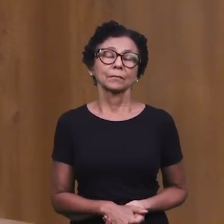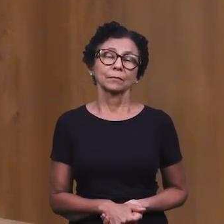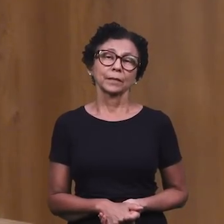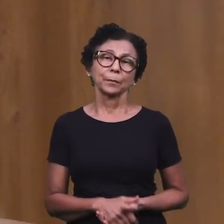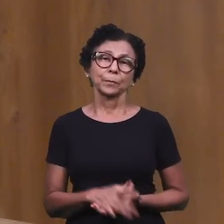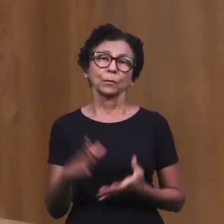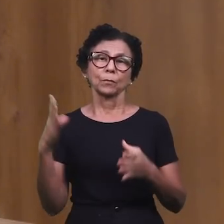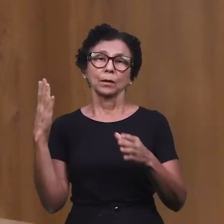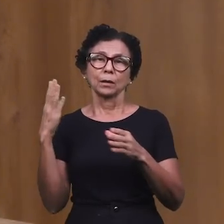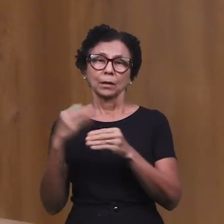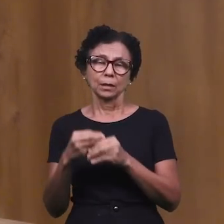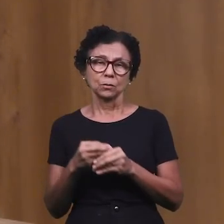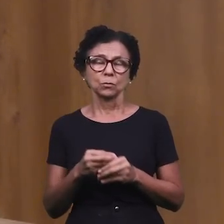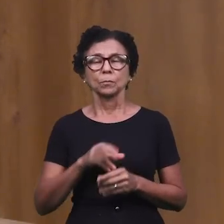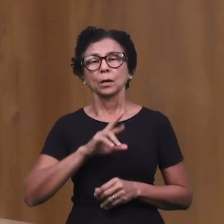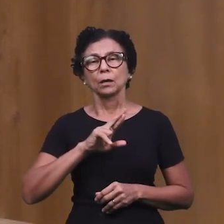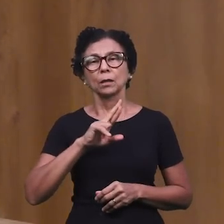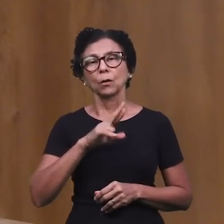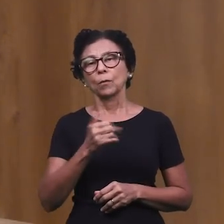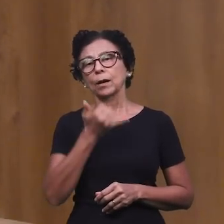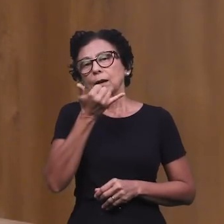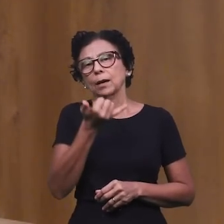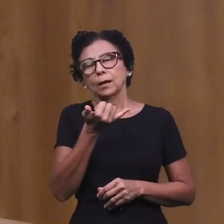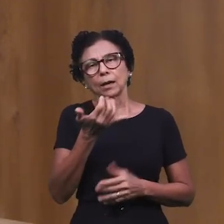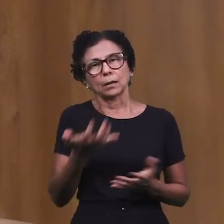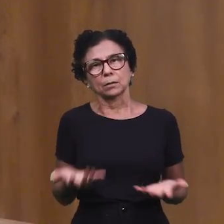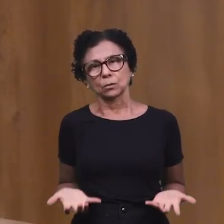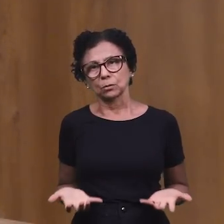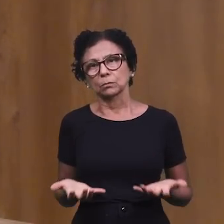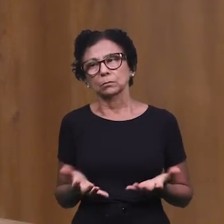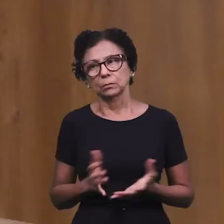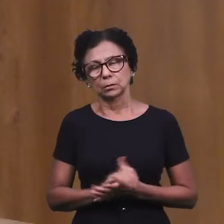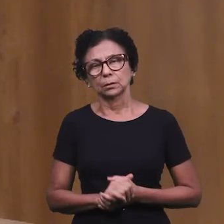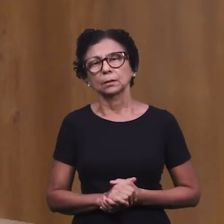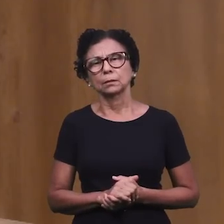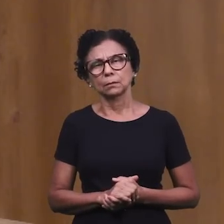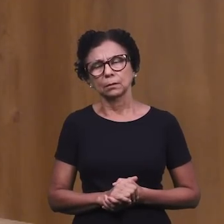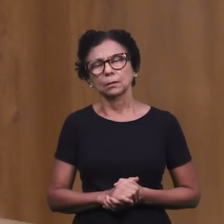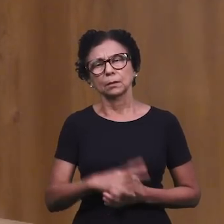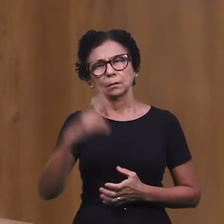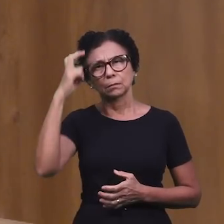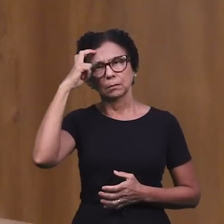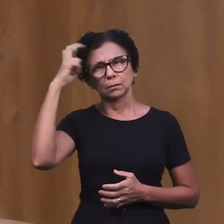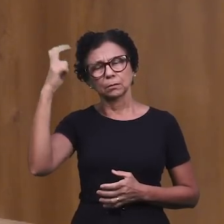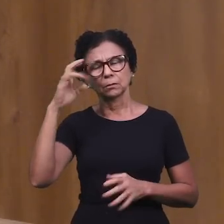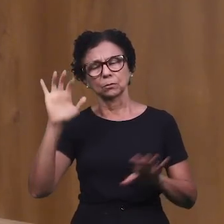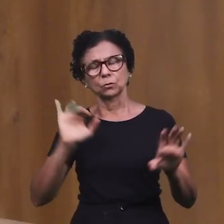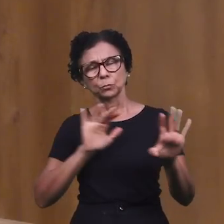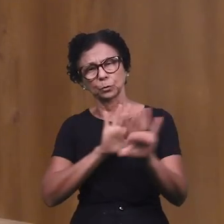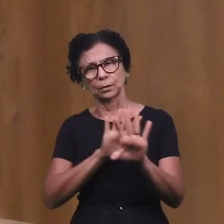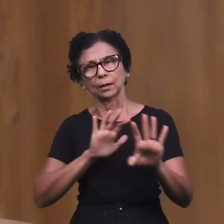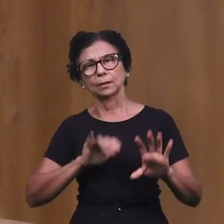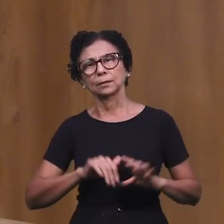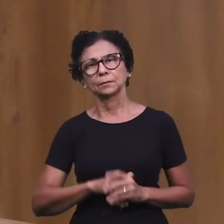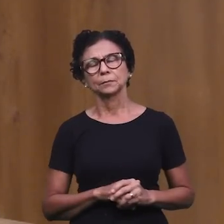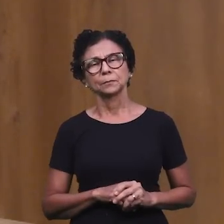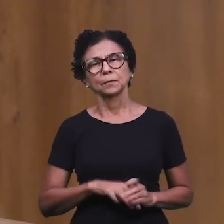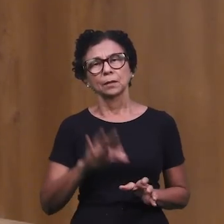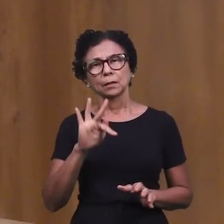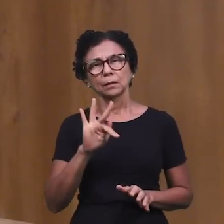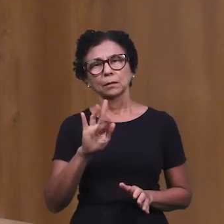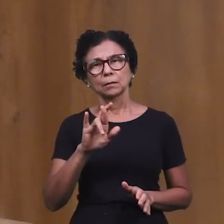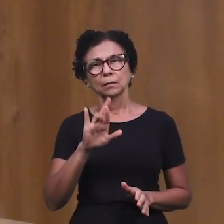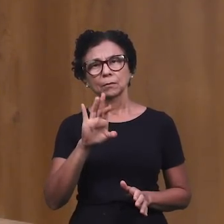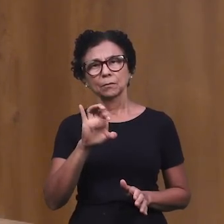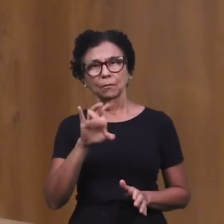acaso, né? Então, a gente não imaginar que tem uma mente inteligente por trás disso é difícil. Fred Hoyle,